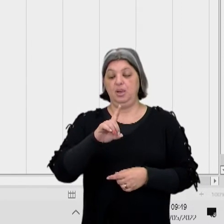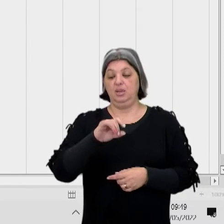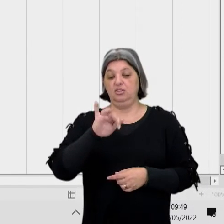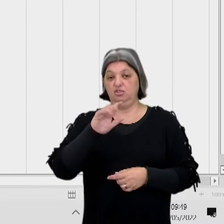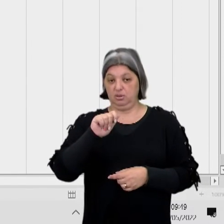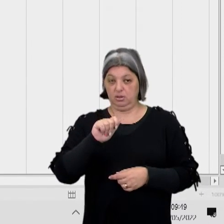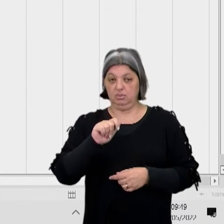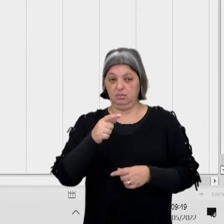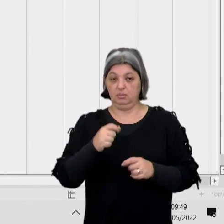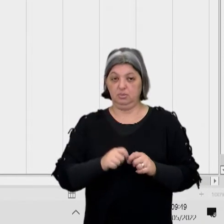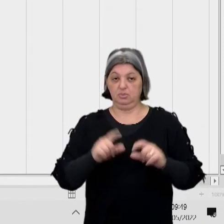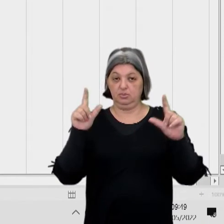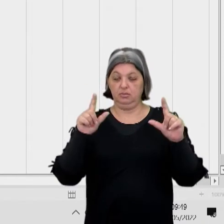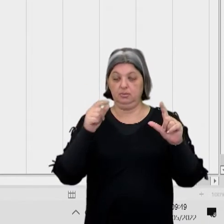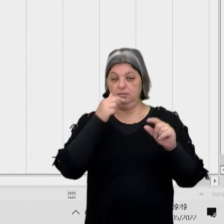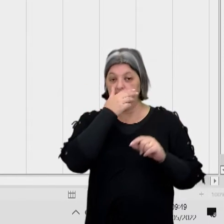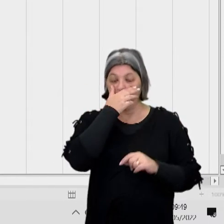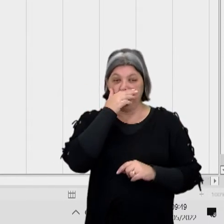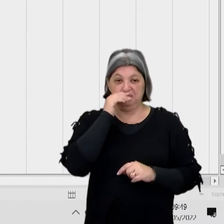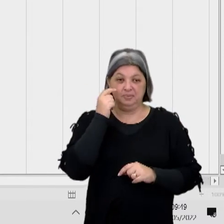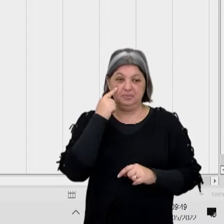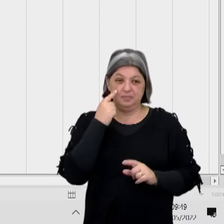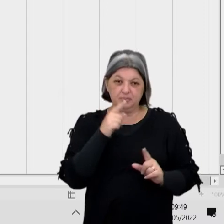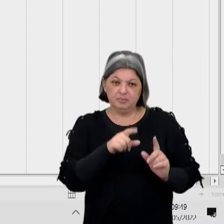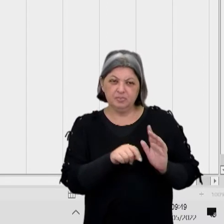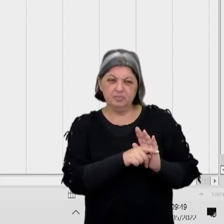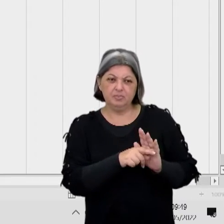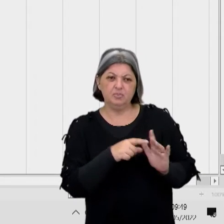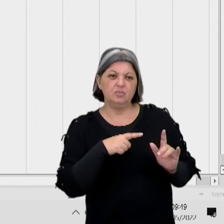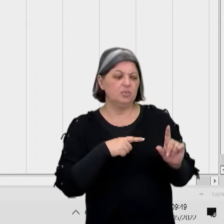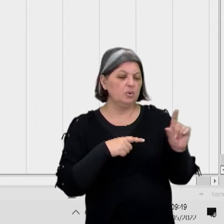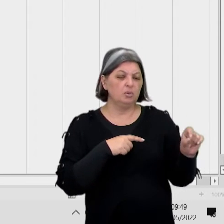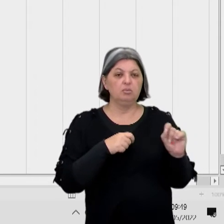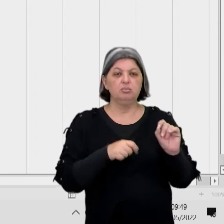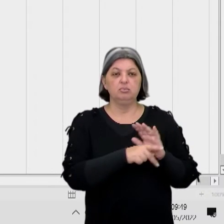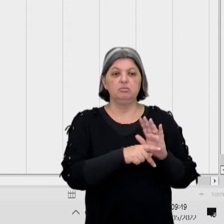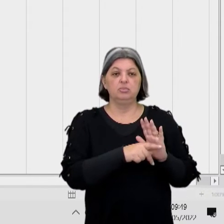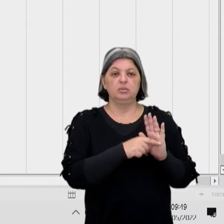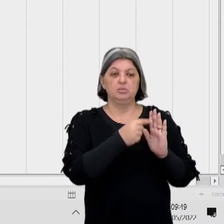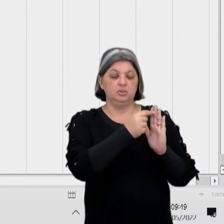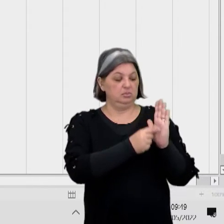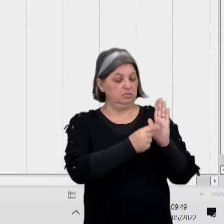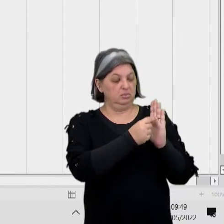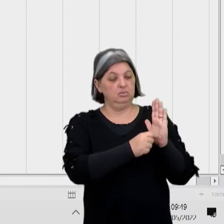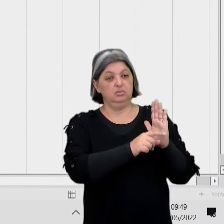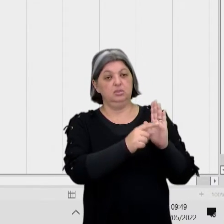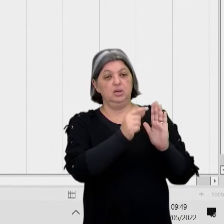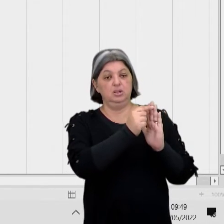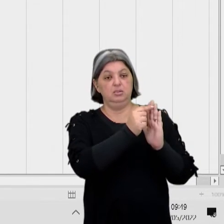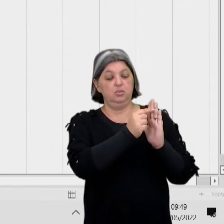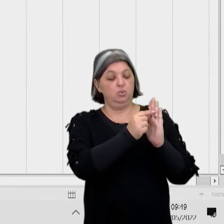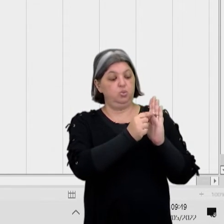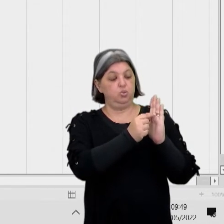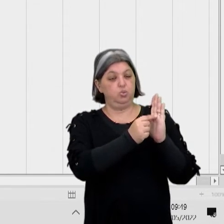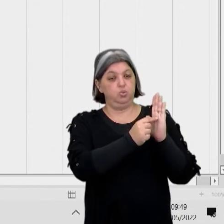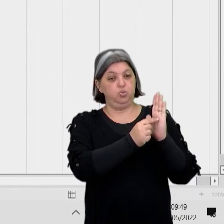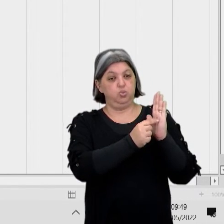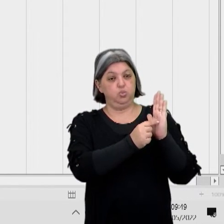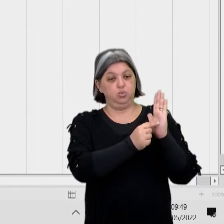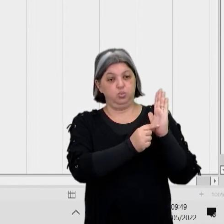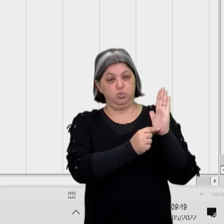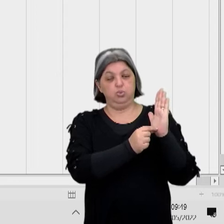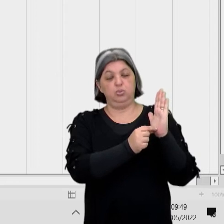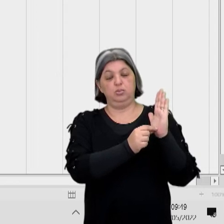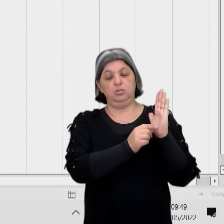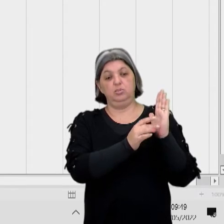abrir o parênteses. Ó, ele vai dizer, ó, pega o que você quer, vai lá nas células e aí você seleciona. Selecionei todos